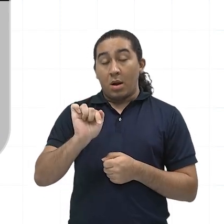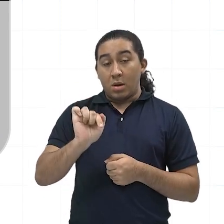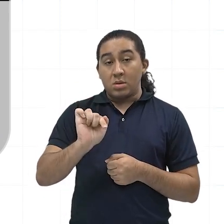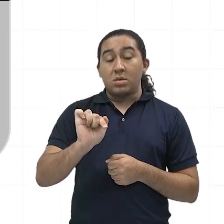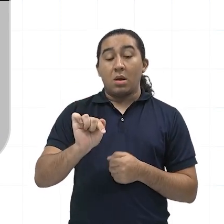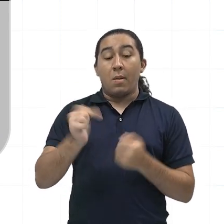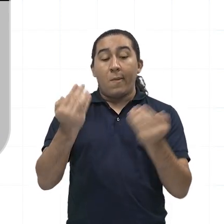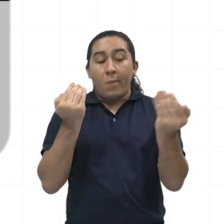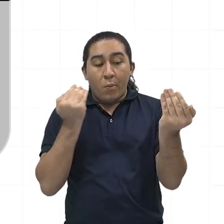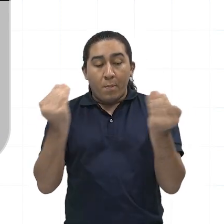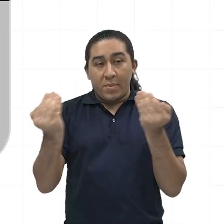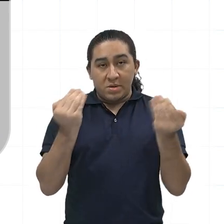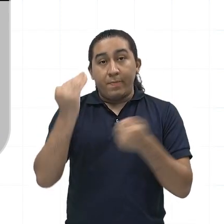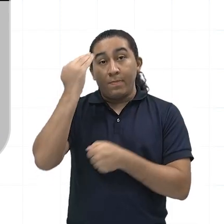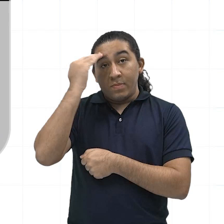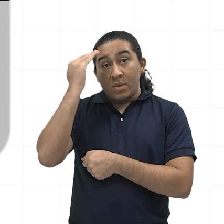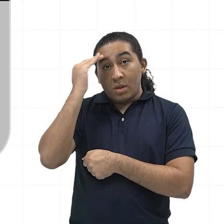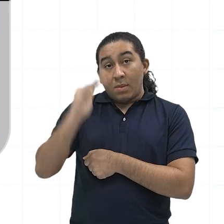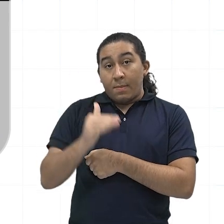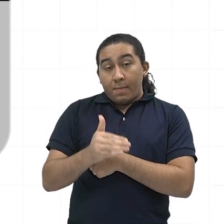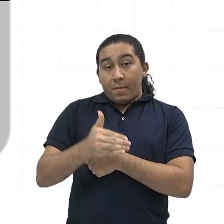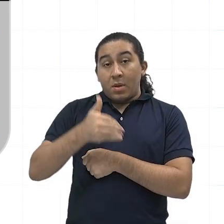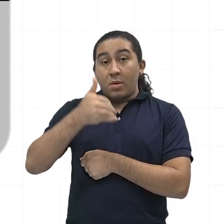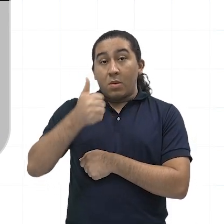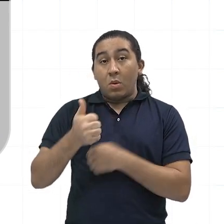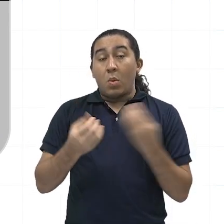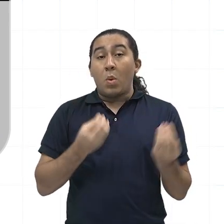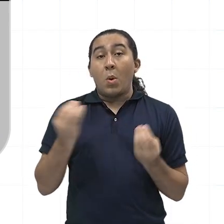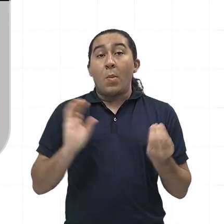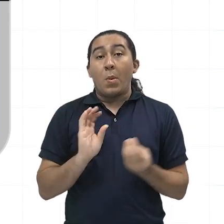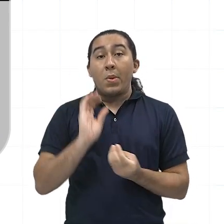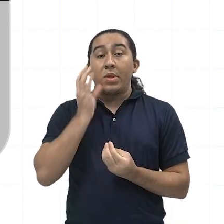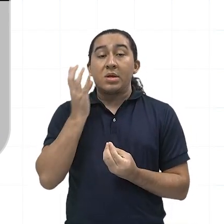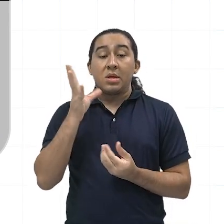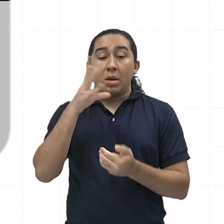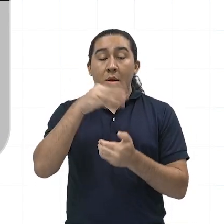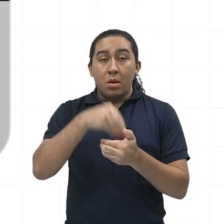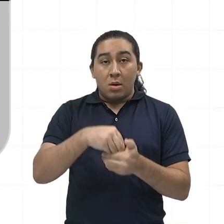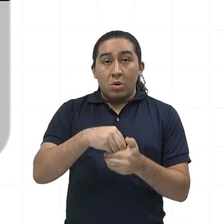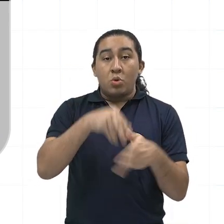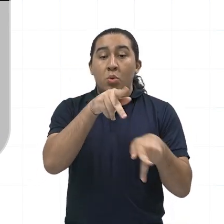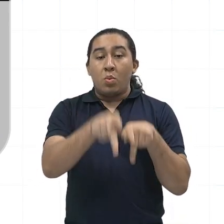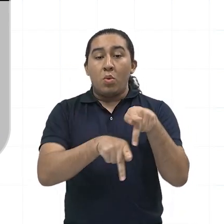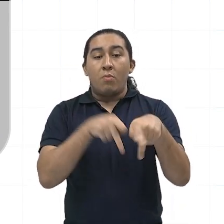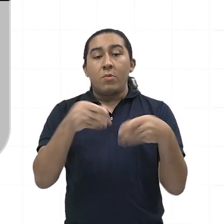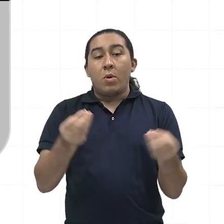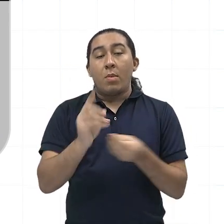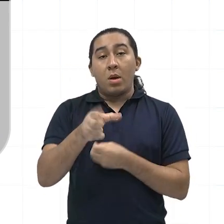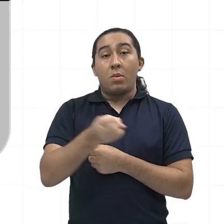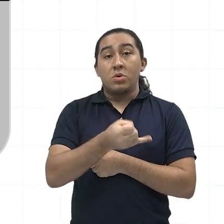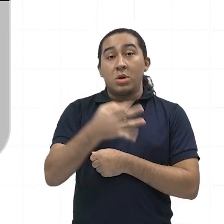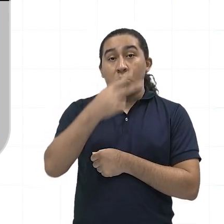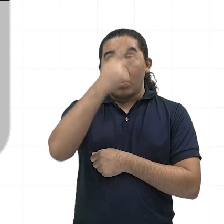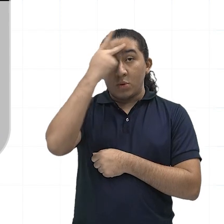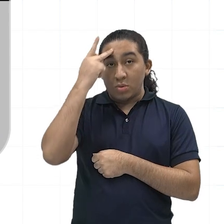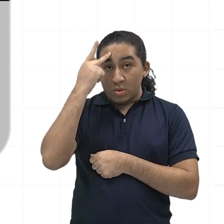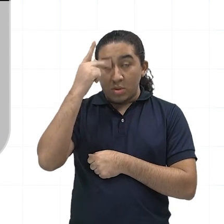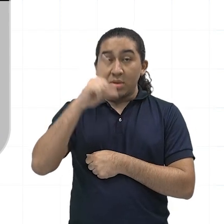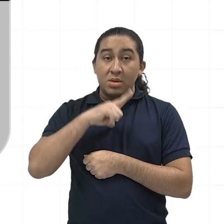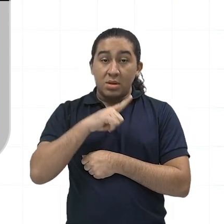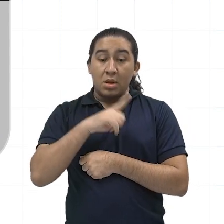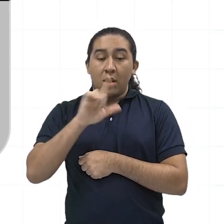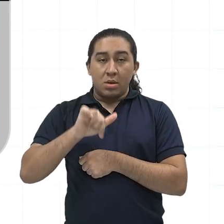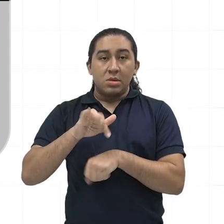aí é para vocês entenderem a incidência dentro da população, né, a quantidade de indivíduos que são